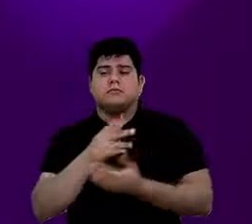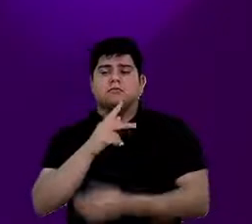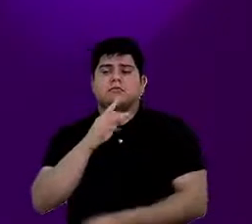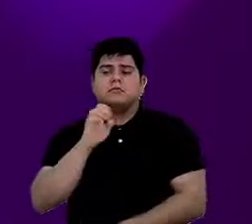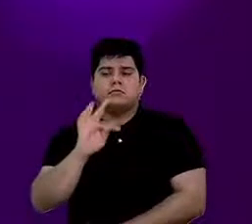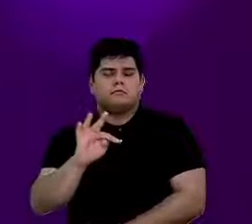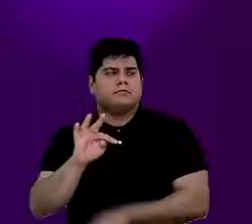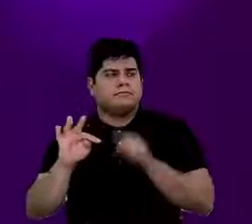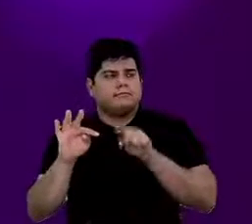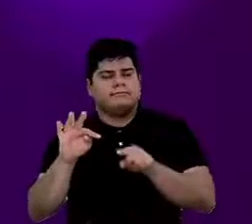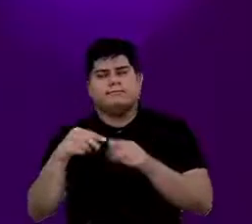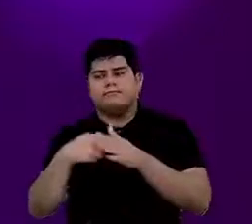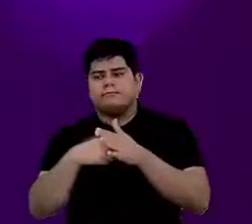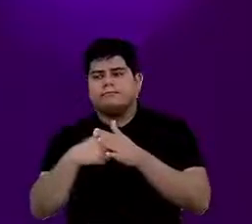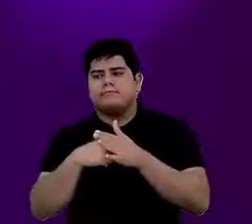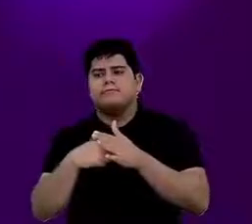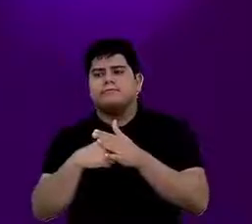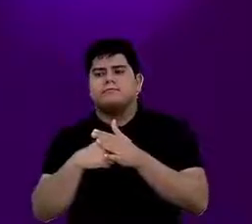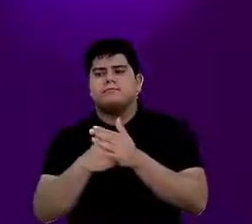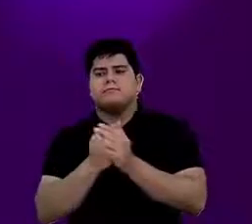grande